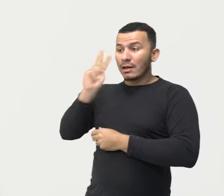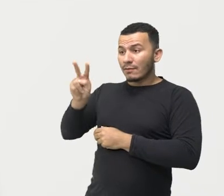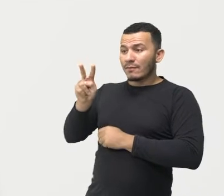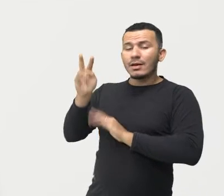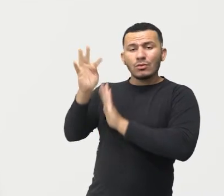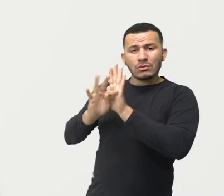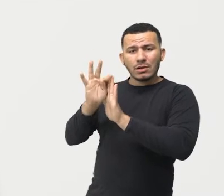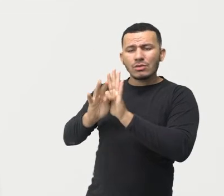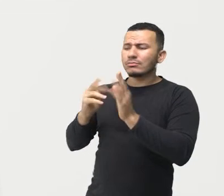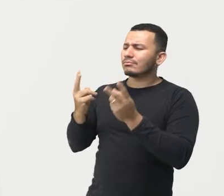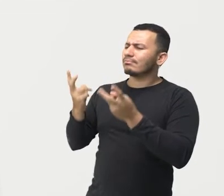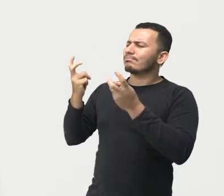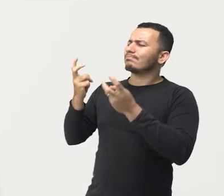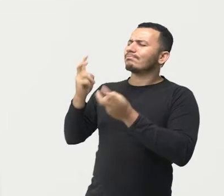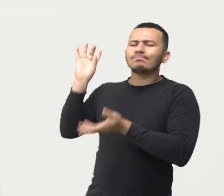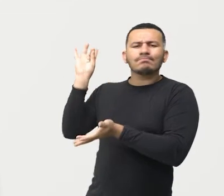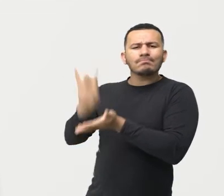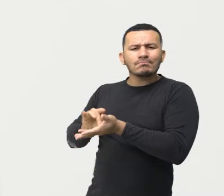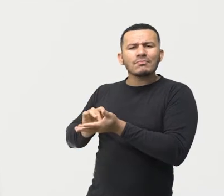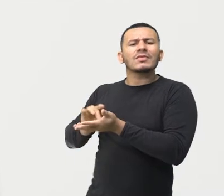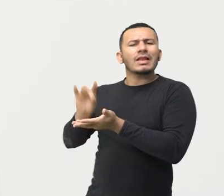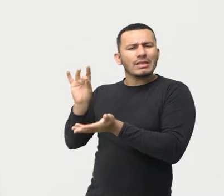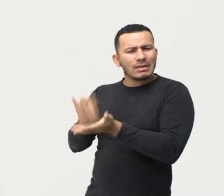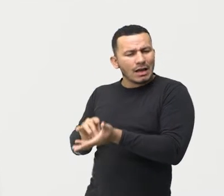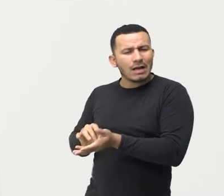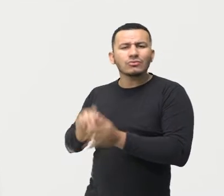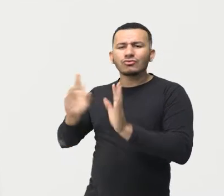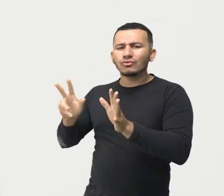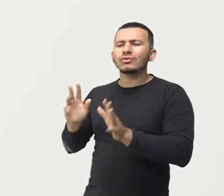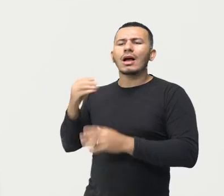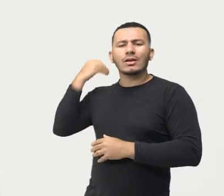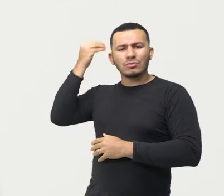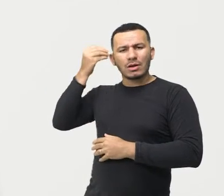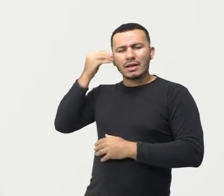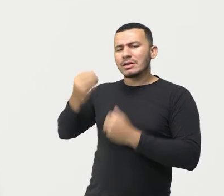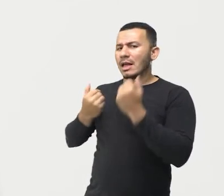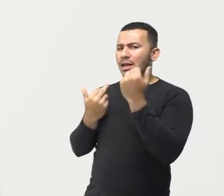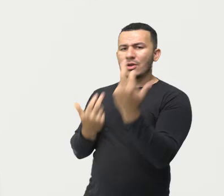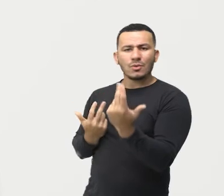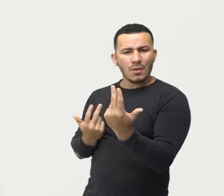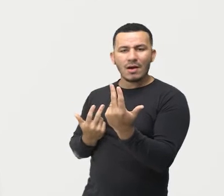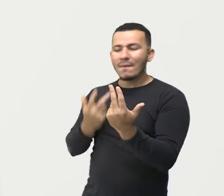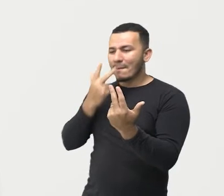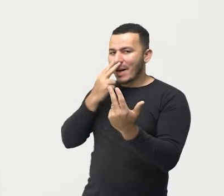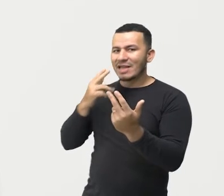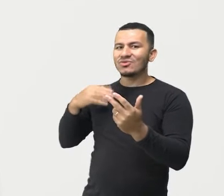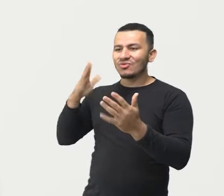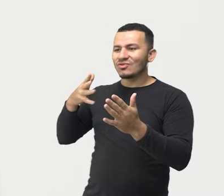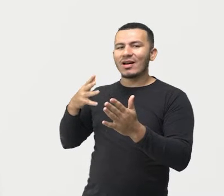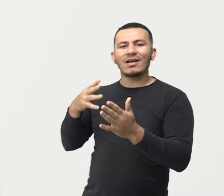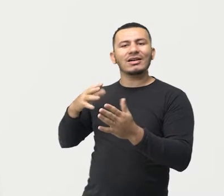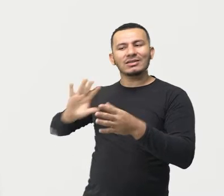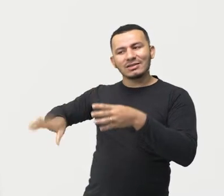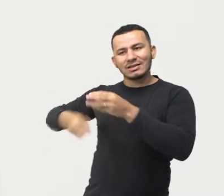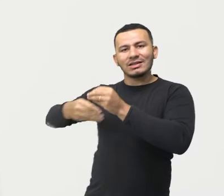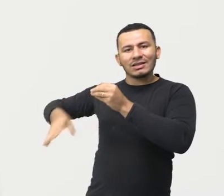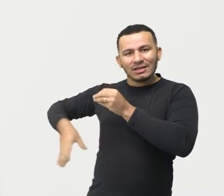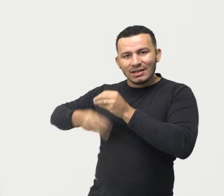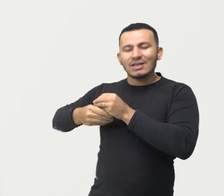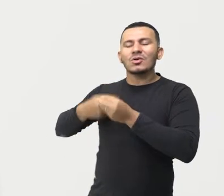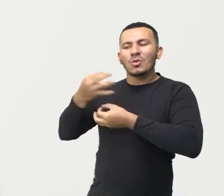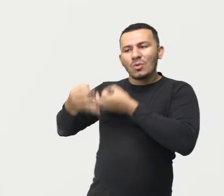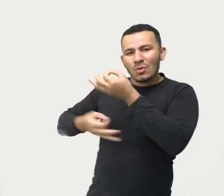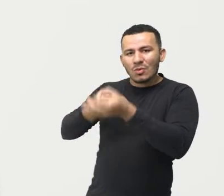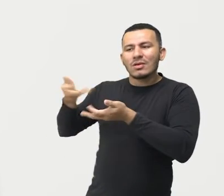olha e diz, lê o texto e pensa, verdade, né? Isso aconteceu, né? Já vai trazendo